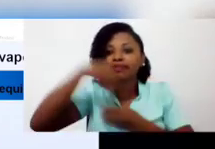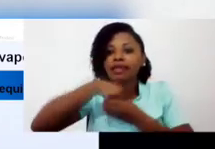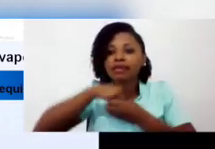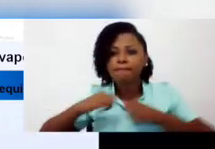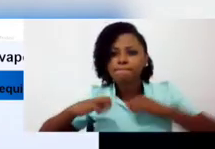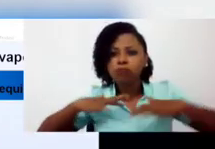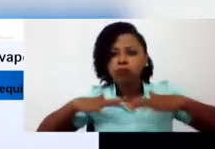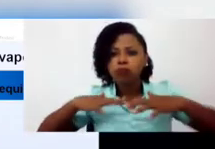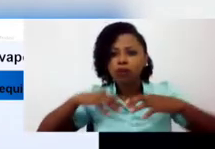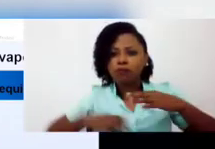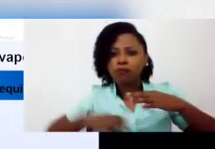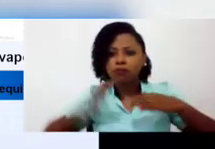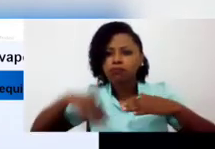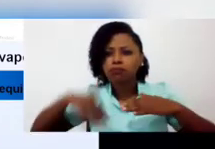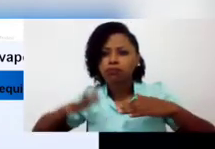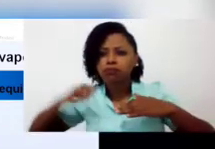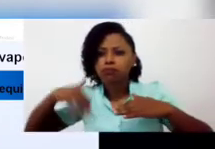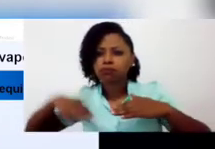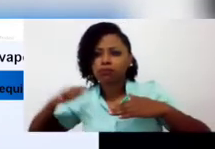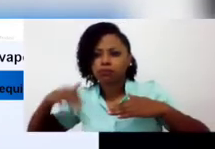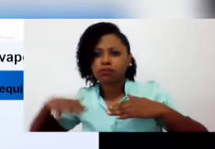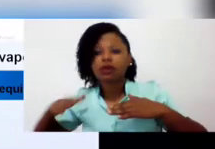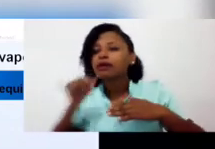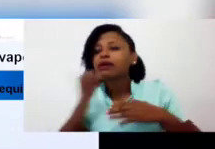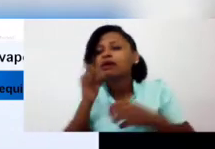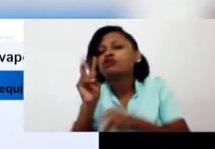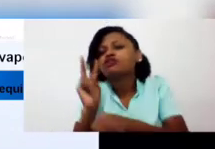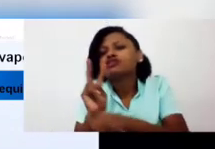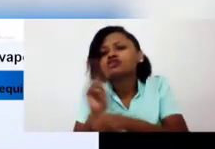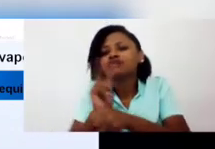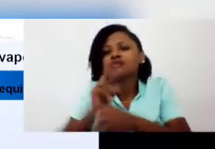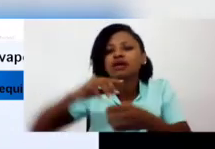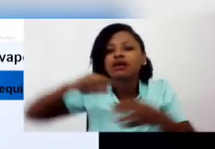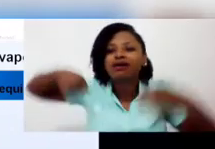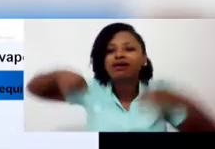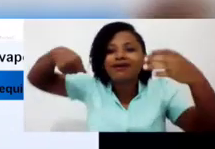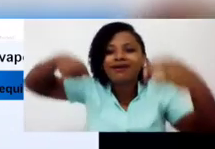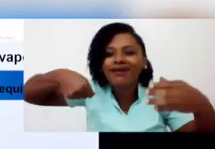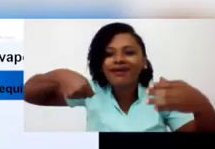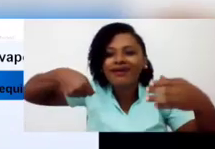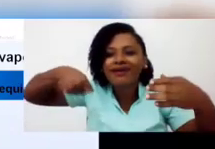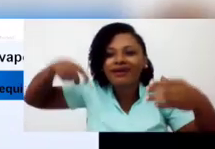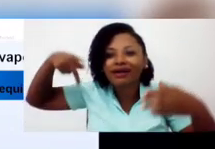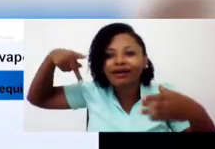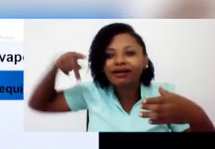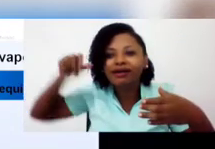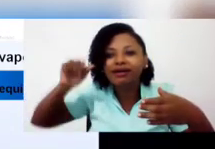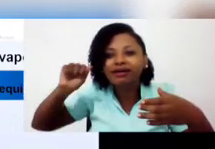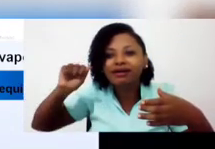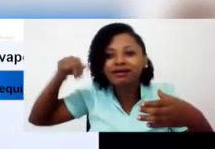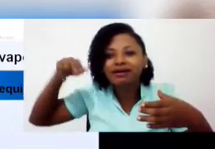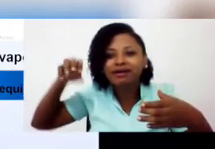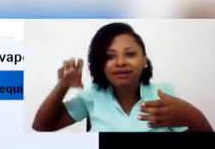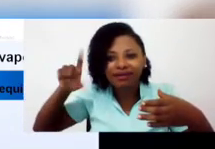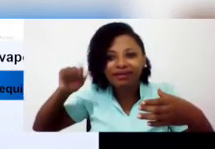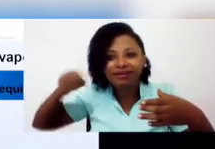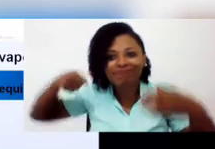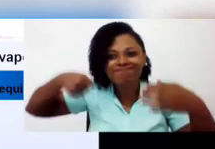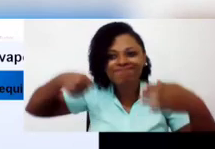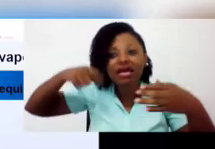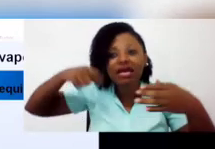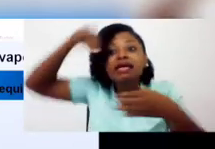equilíbrio vai ser um equilíbrio dinâmico, sempre em movimento. Vamos imaginar que isso aqui é uma panela, certo? E ela está fechada, né? Um